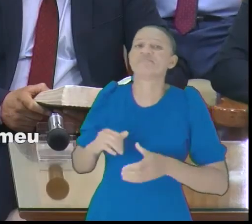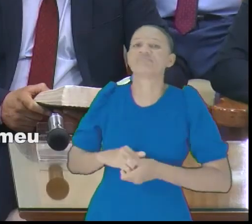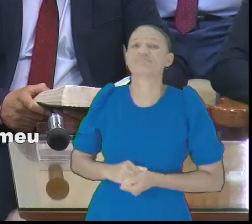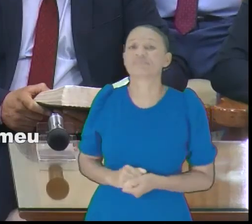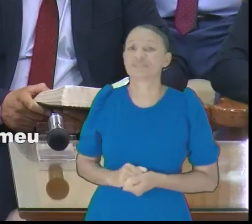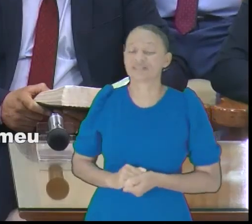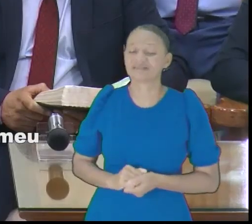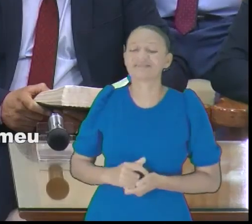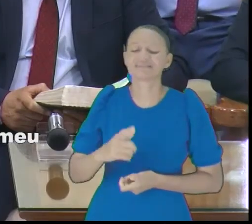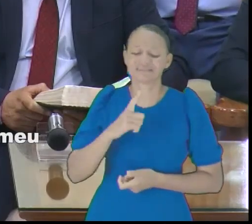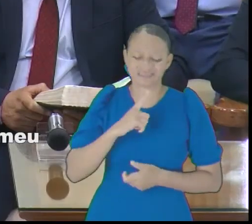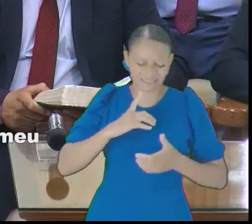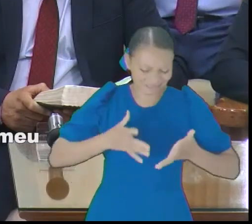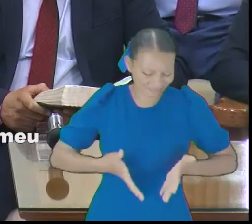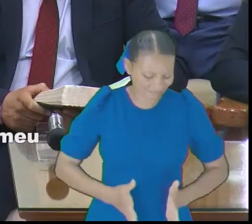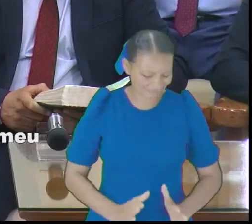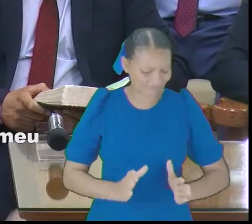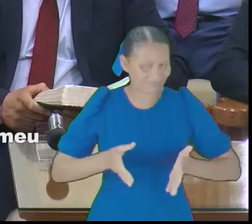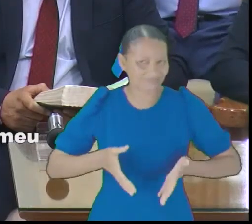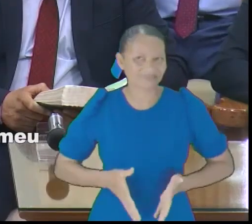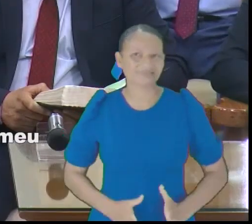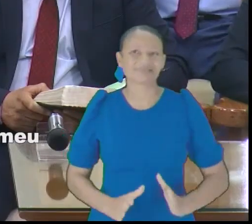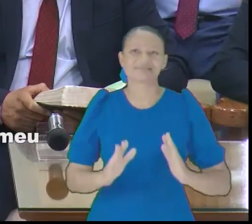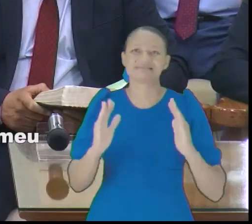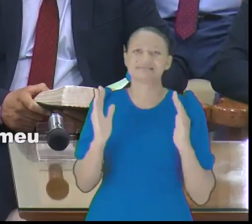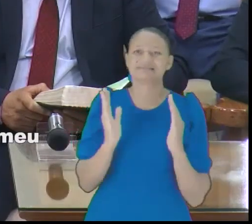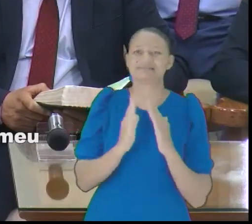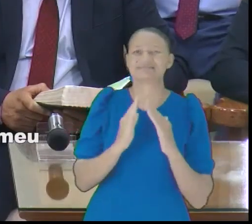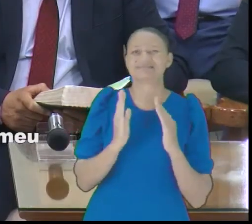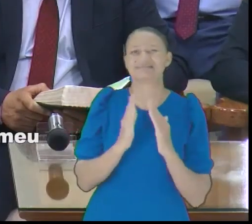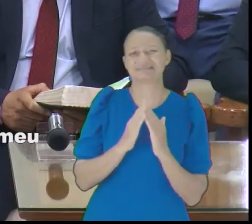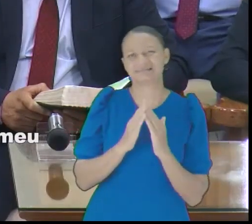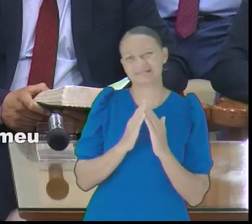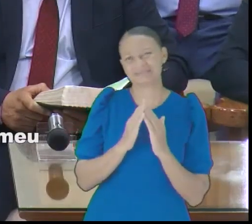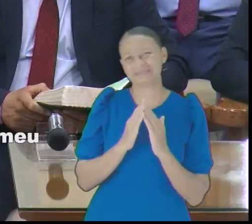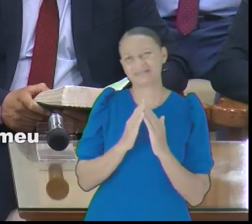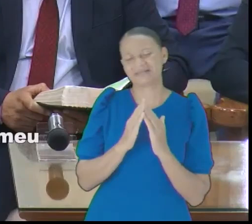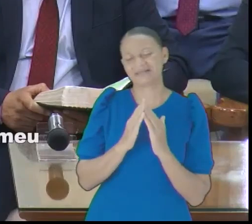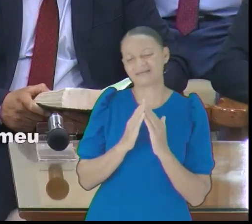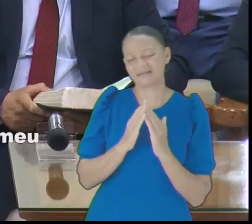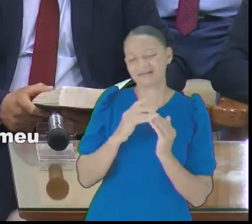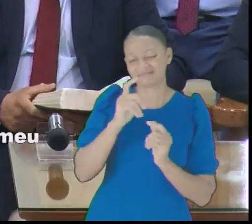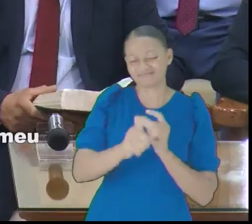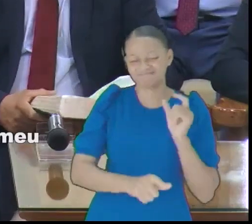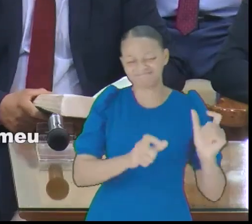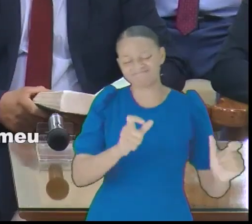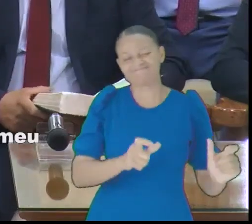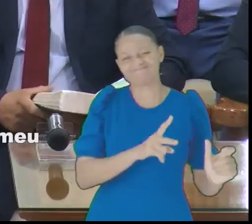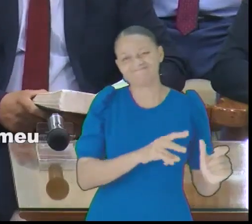nascido na minha casa será o meu herdeiro.